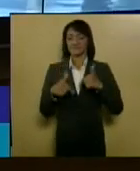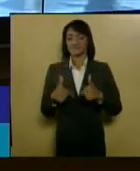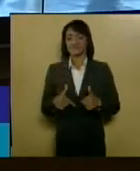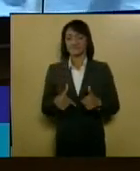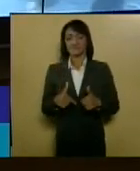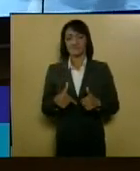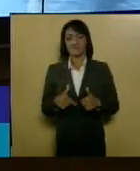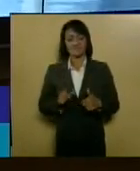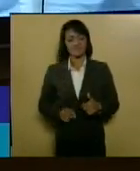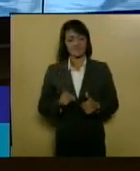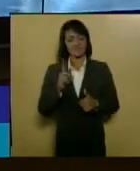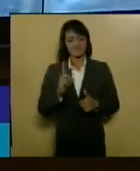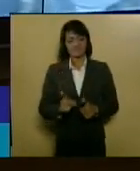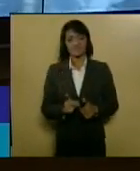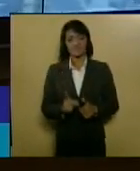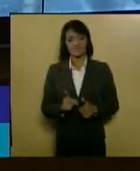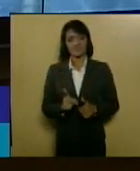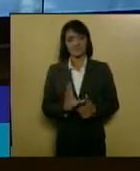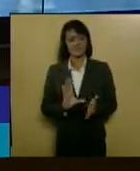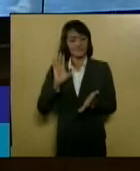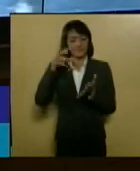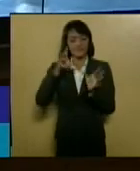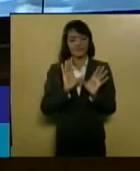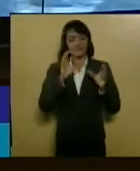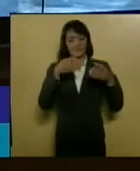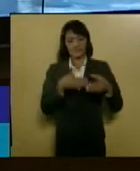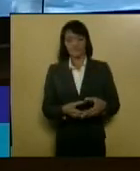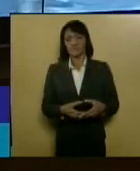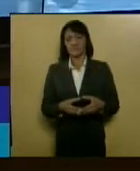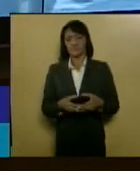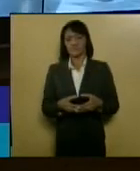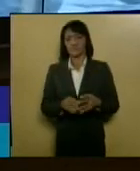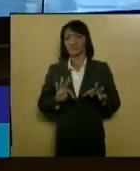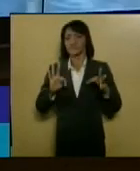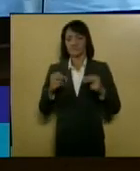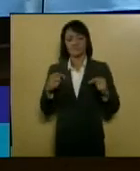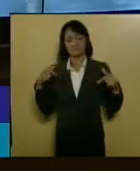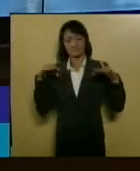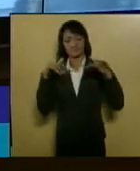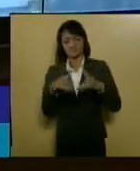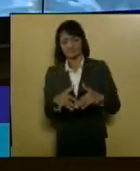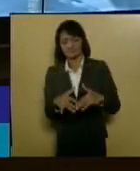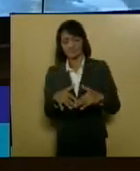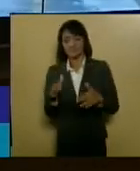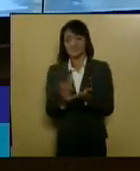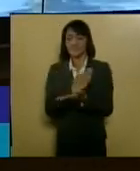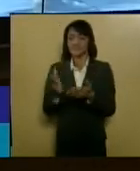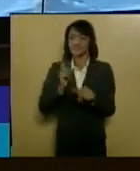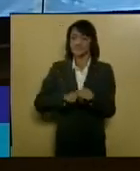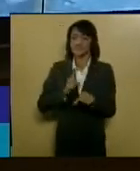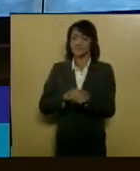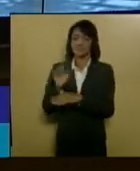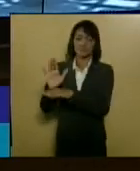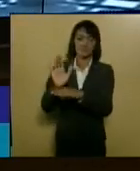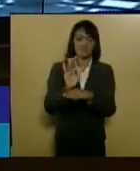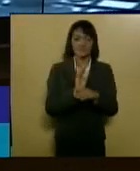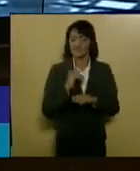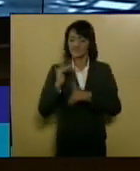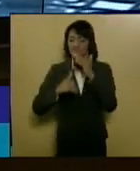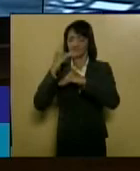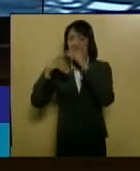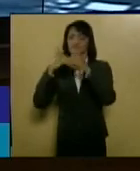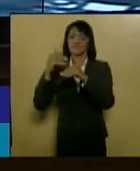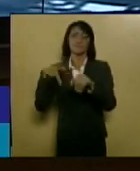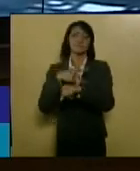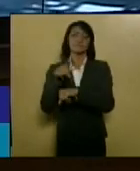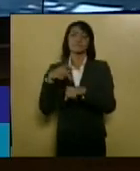mantendo imbatível o pavilhão nacional nos conflitos em que participou. Ora contribuindo para o engrandecimento do país